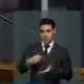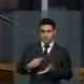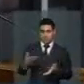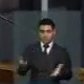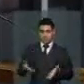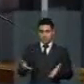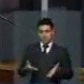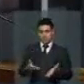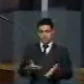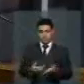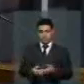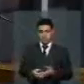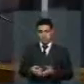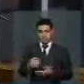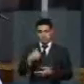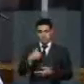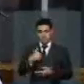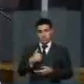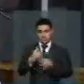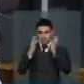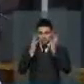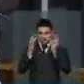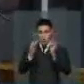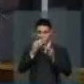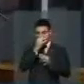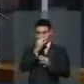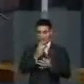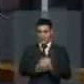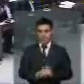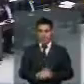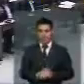Testemunhando muito, muito, muito.